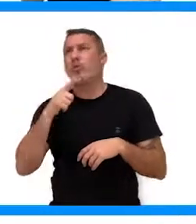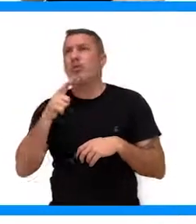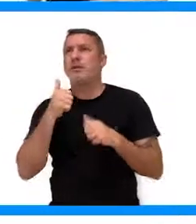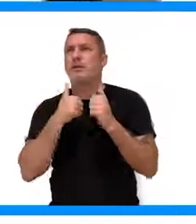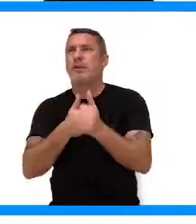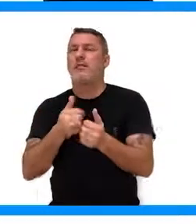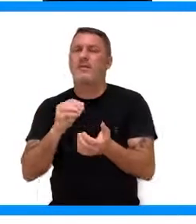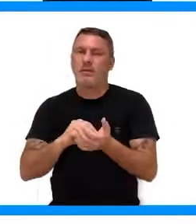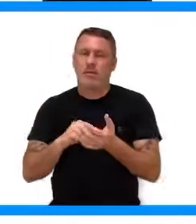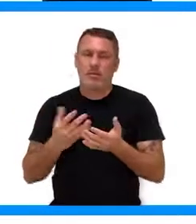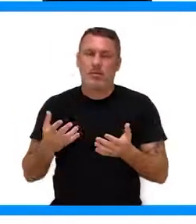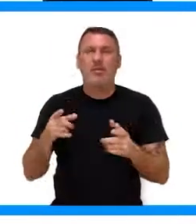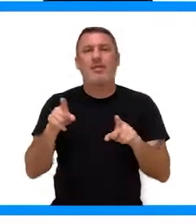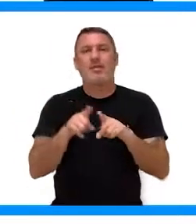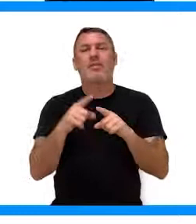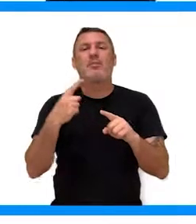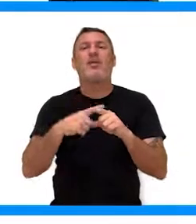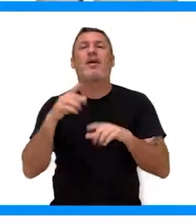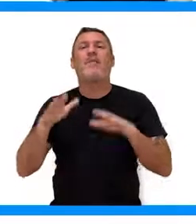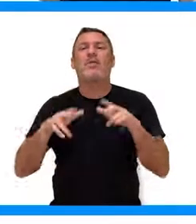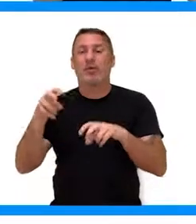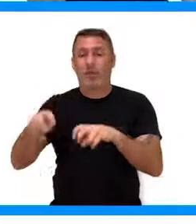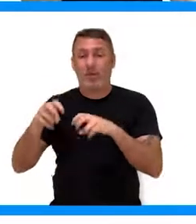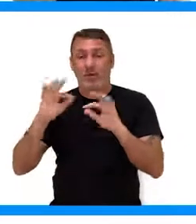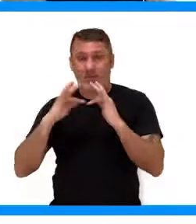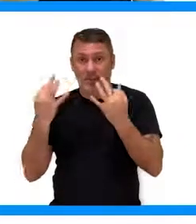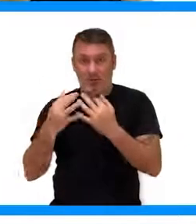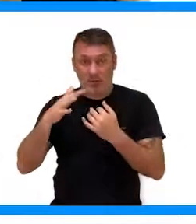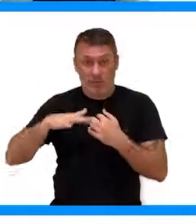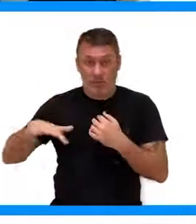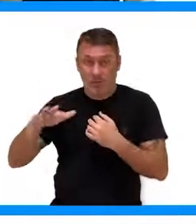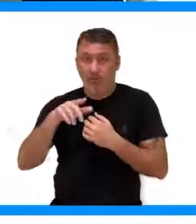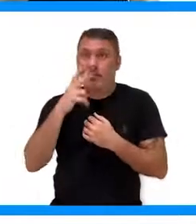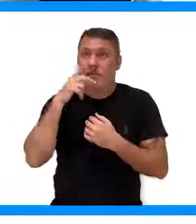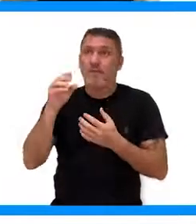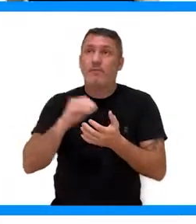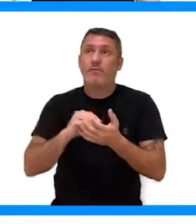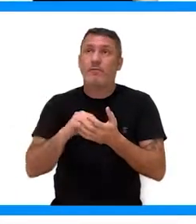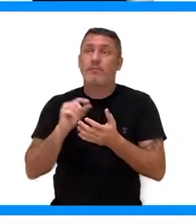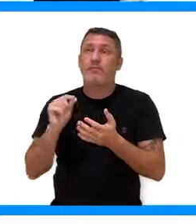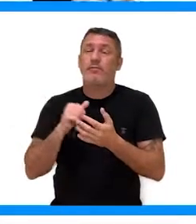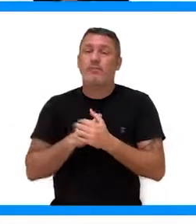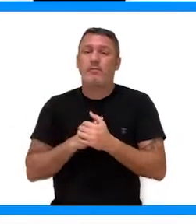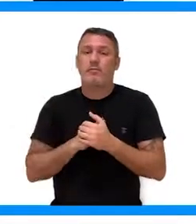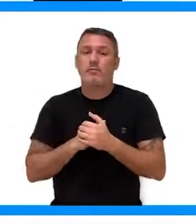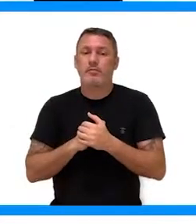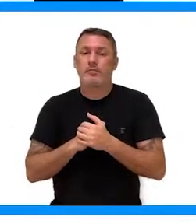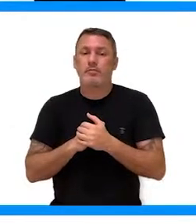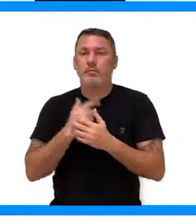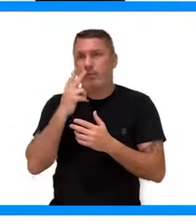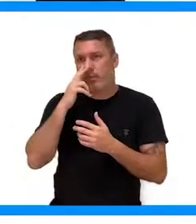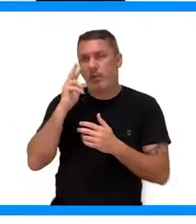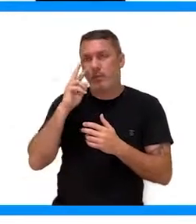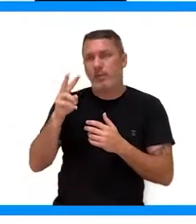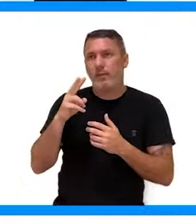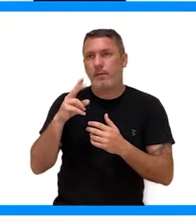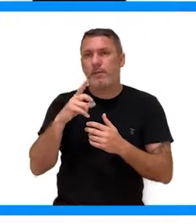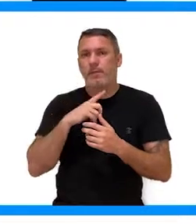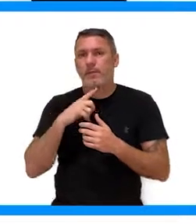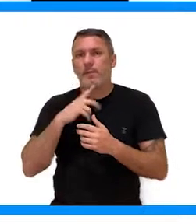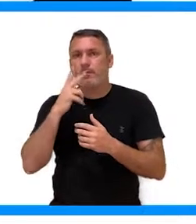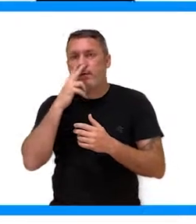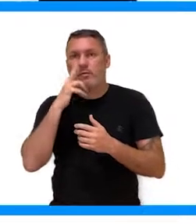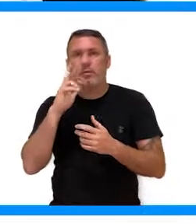daqueles ali não são seguidos, tá? Porque muitas vezes, olha só, galera, o agricultor familiar, ele se